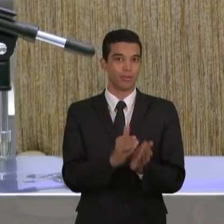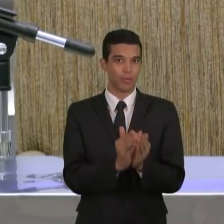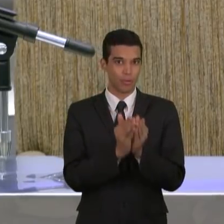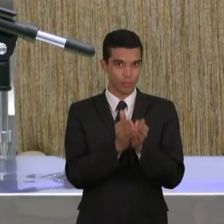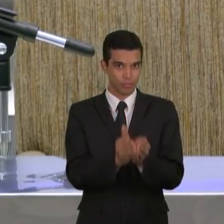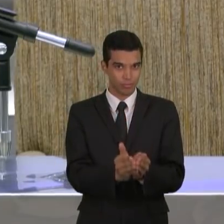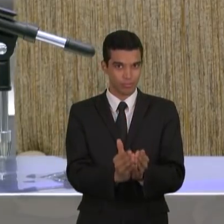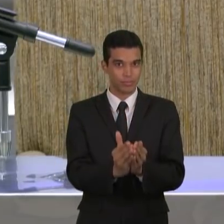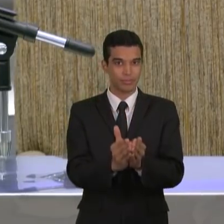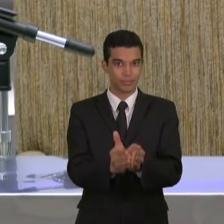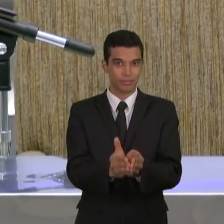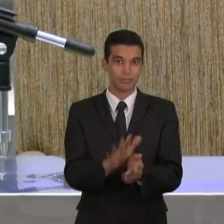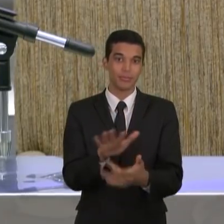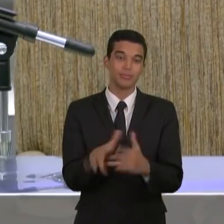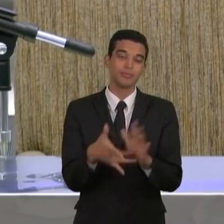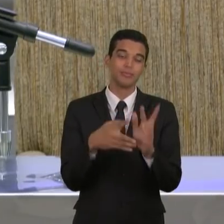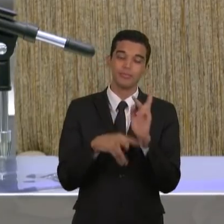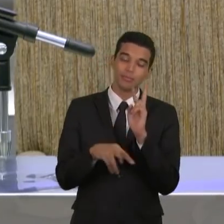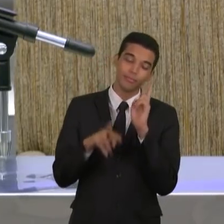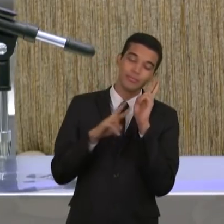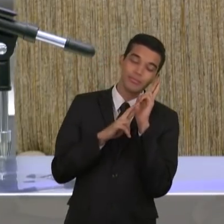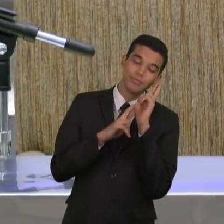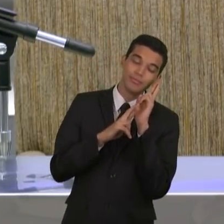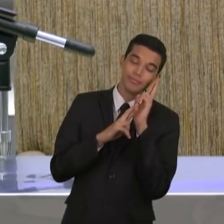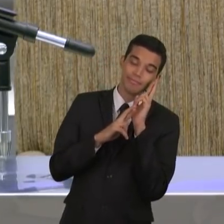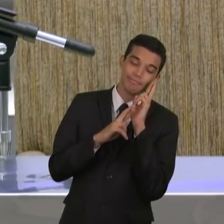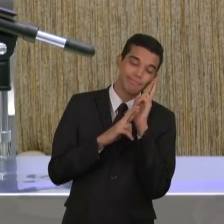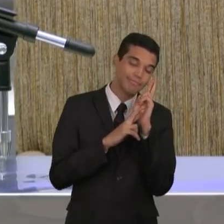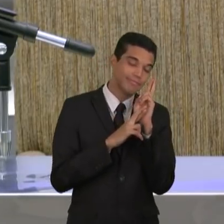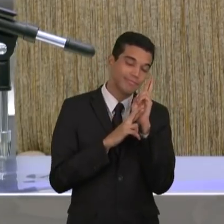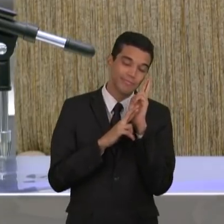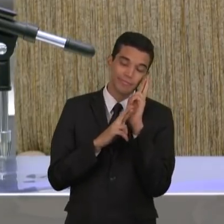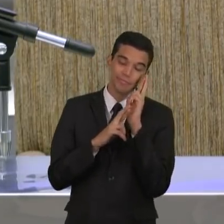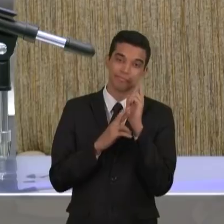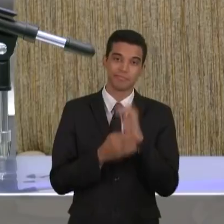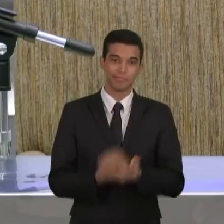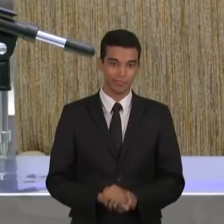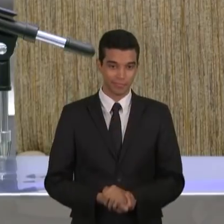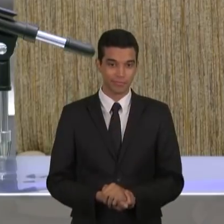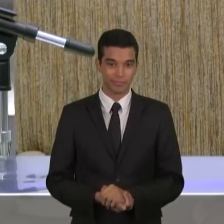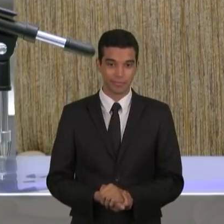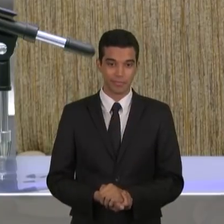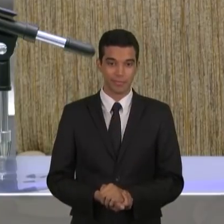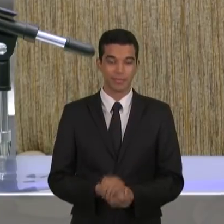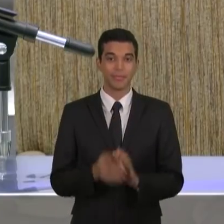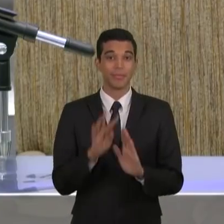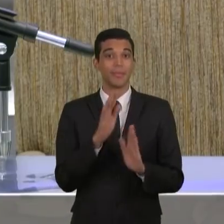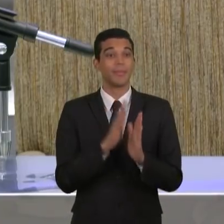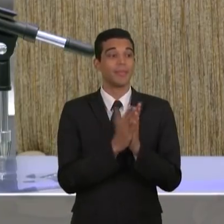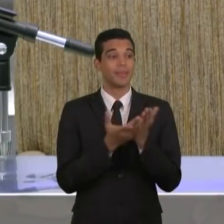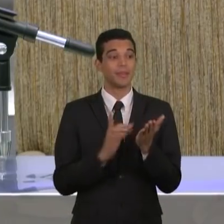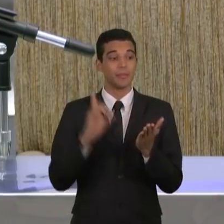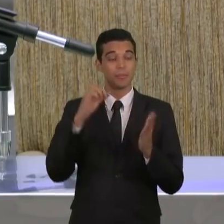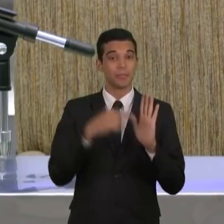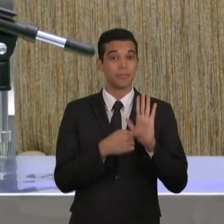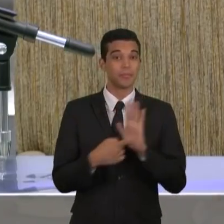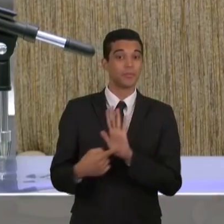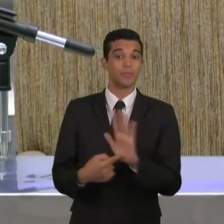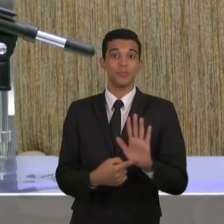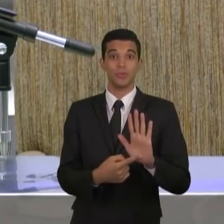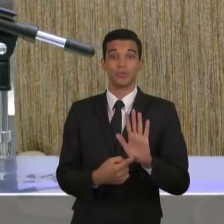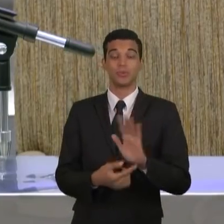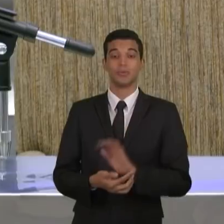e a Bíblia diz de que neste momento em que eles estavam lá eles